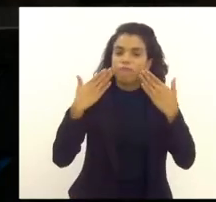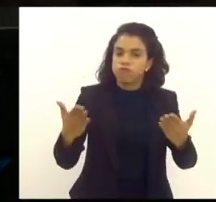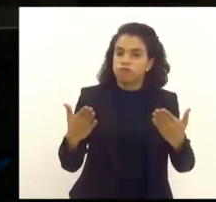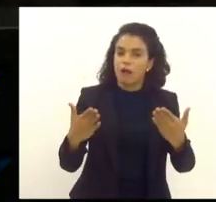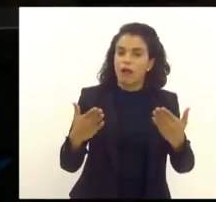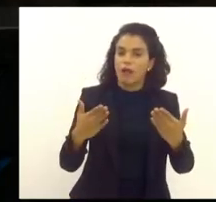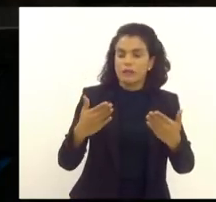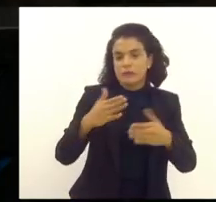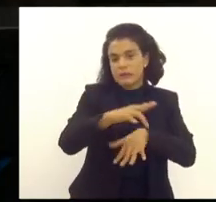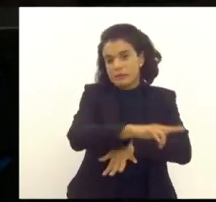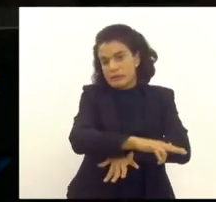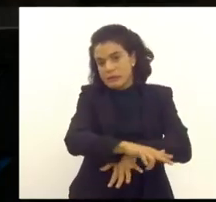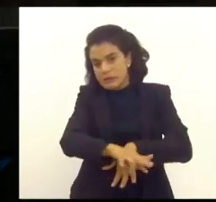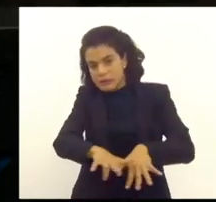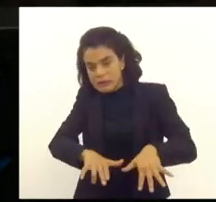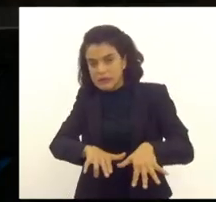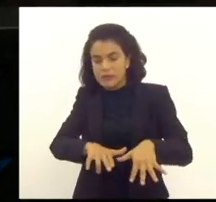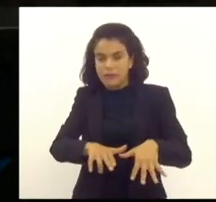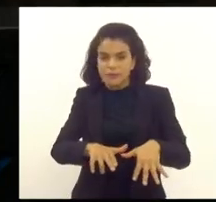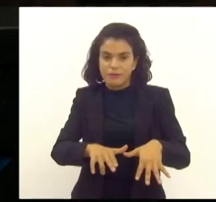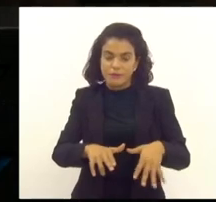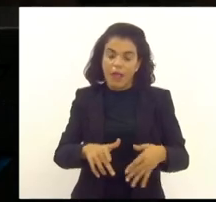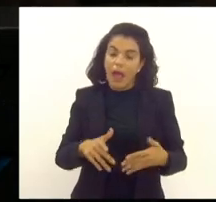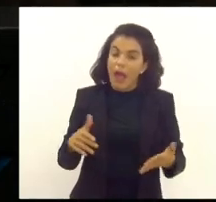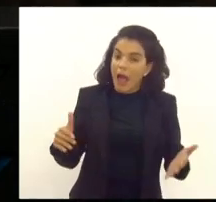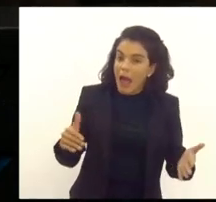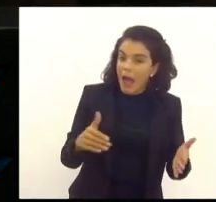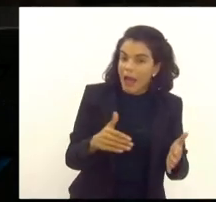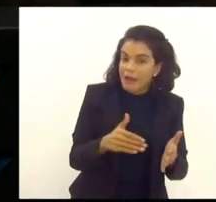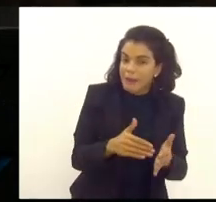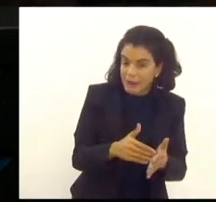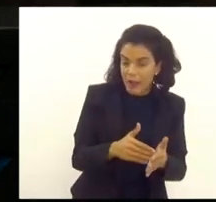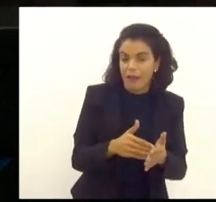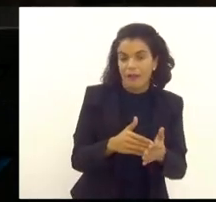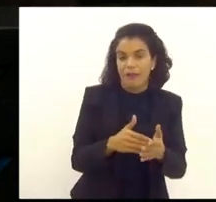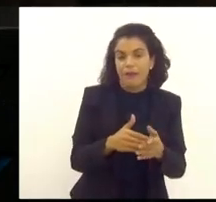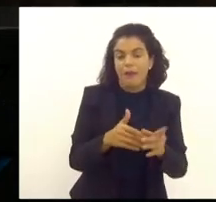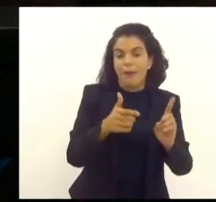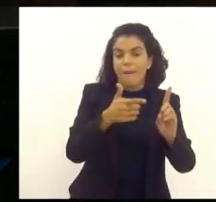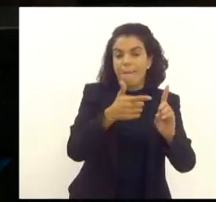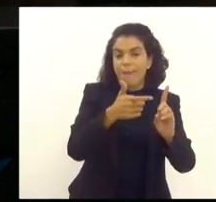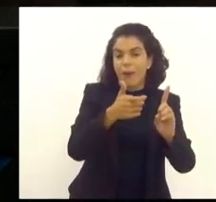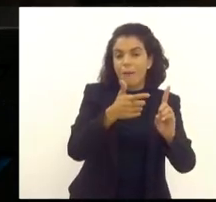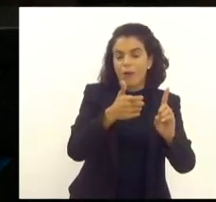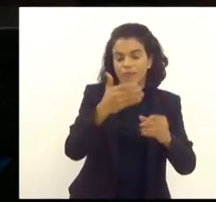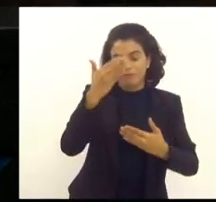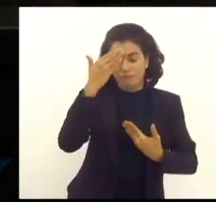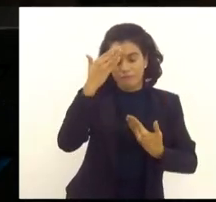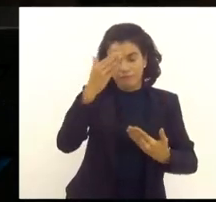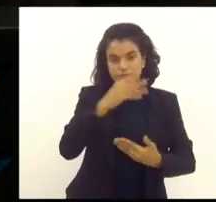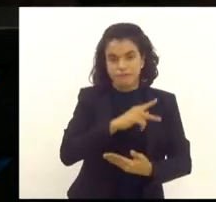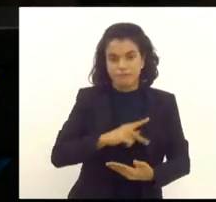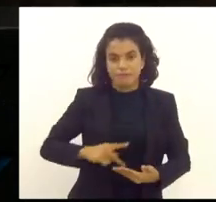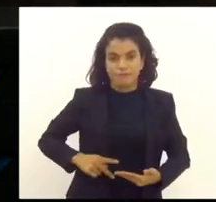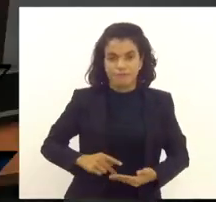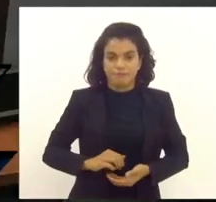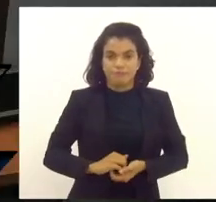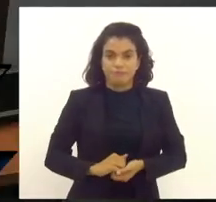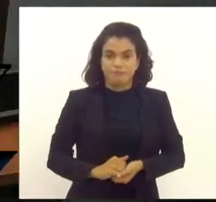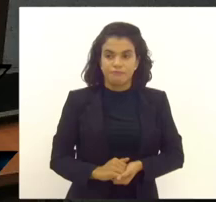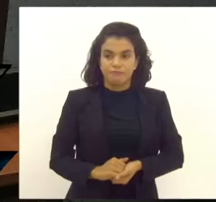de diversas formas até mesmo provocando assassinato Muito obrigado senhor